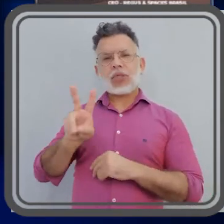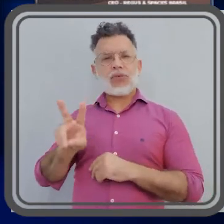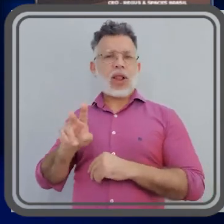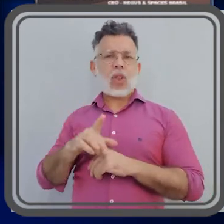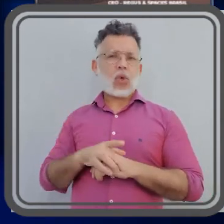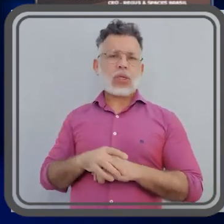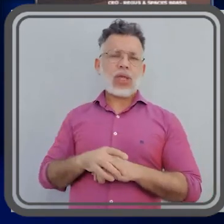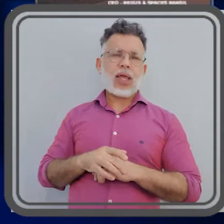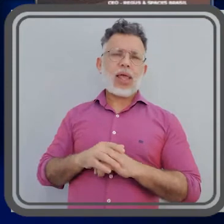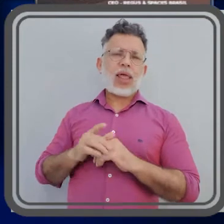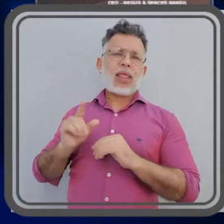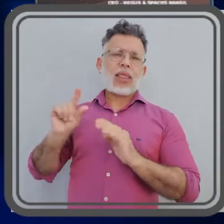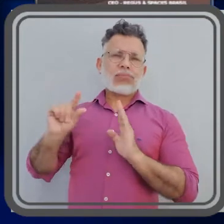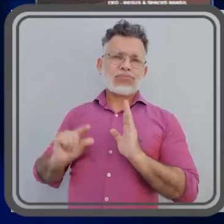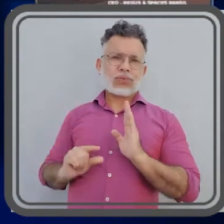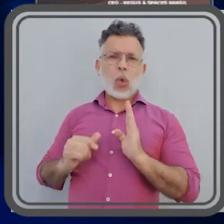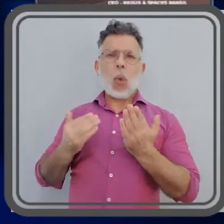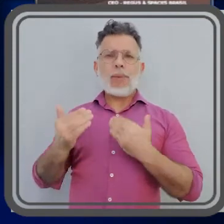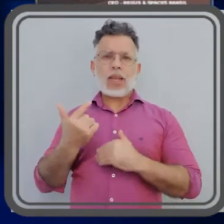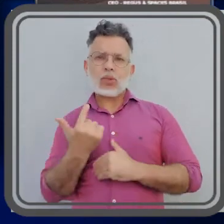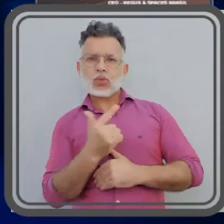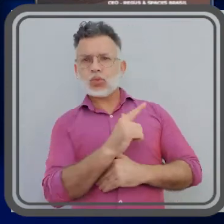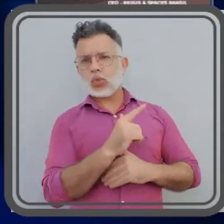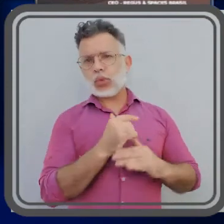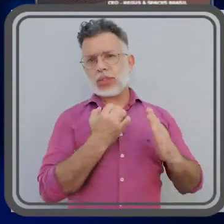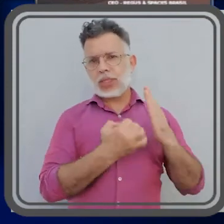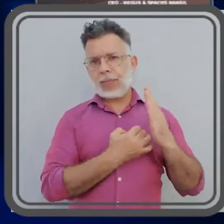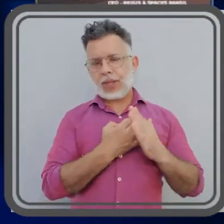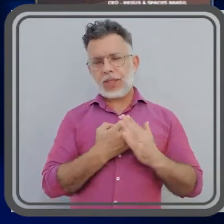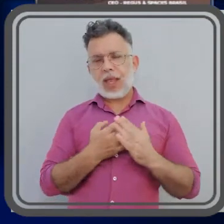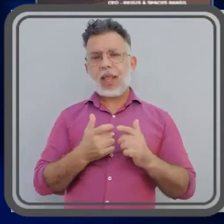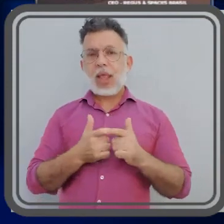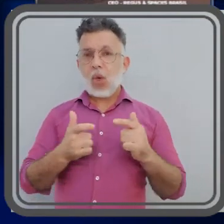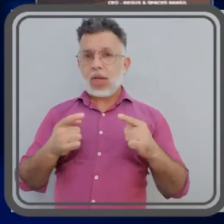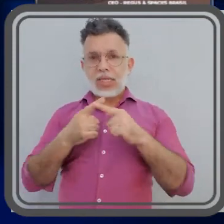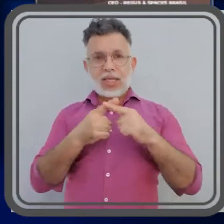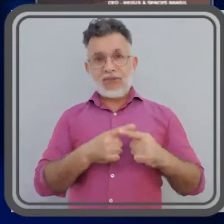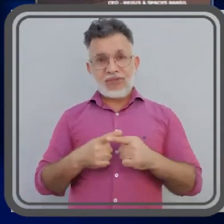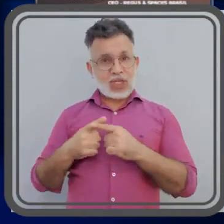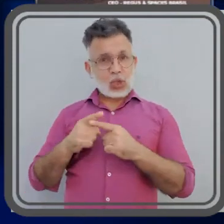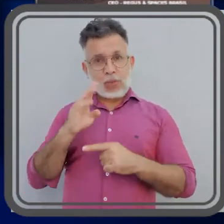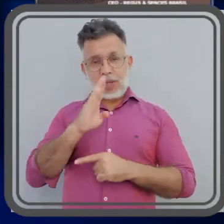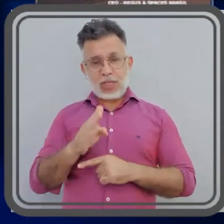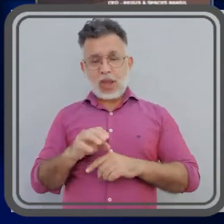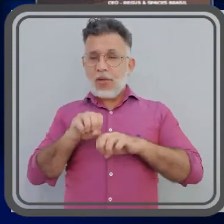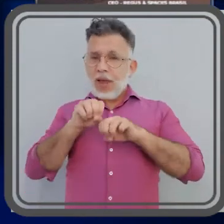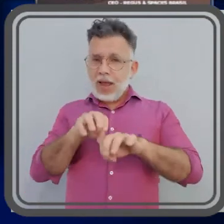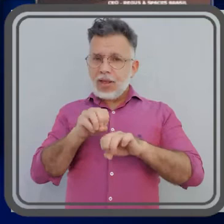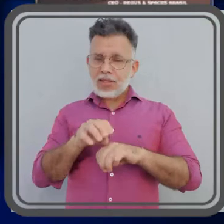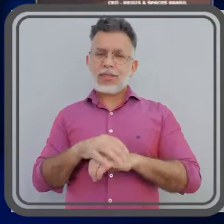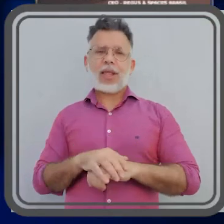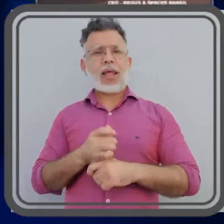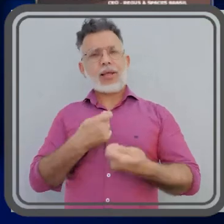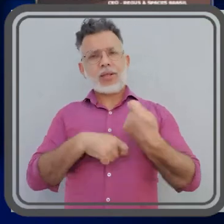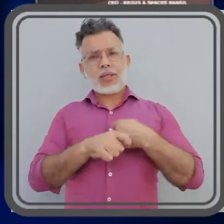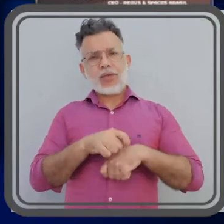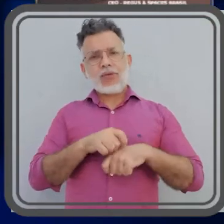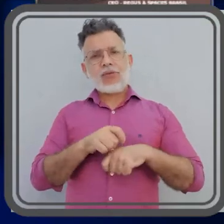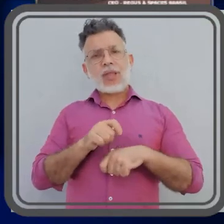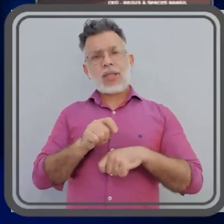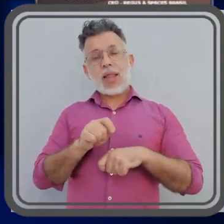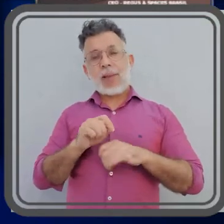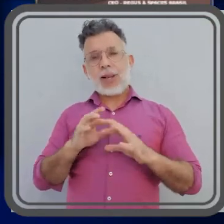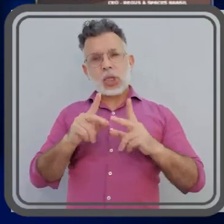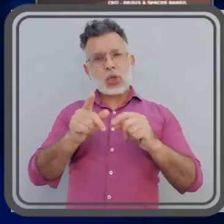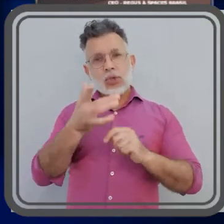outros mercados. Então acho que o grande desafio do Brasil é dar essa educação financeira básica pro